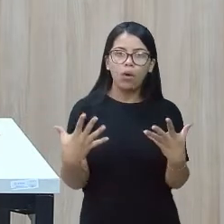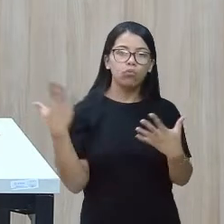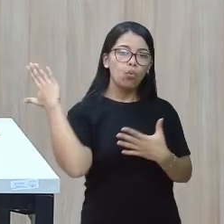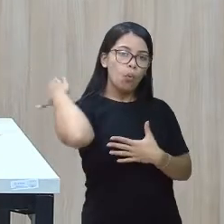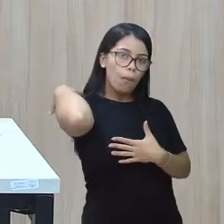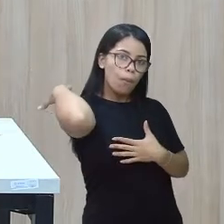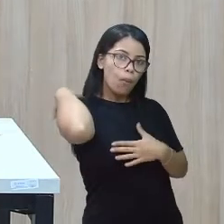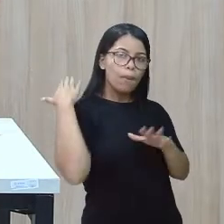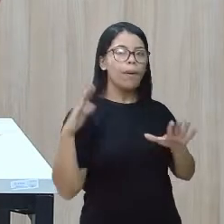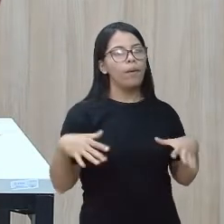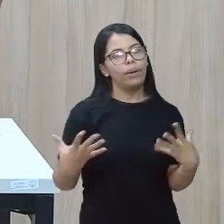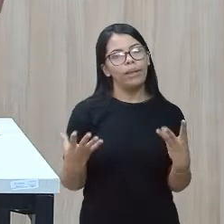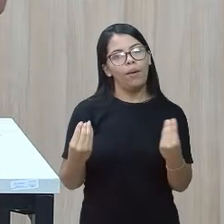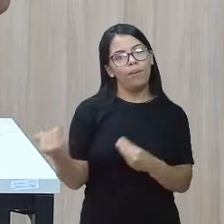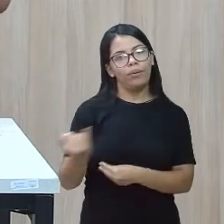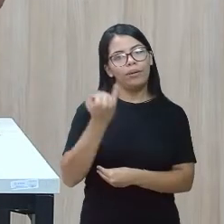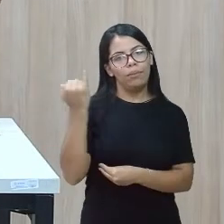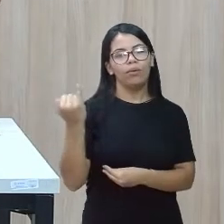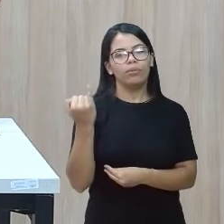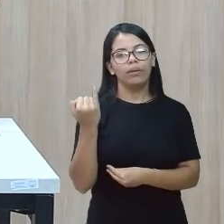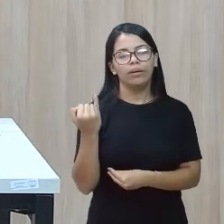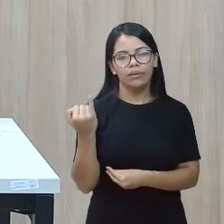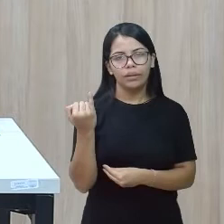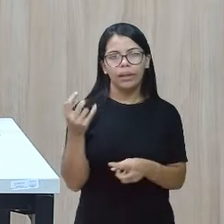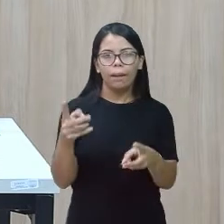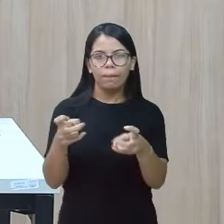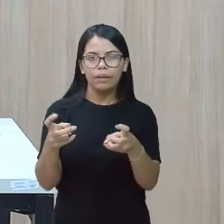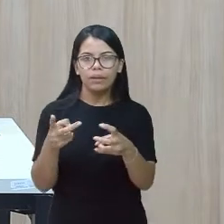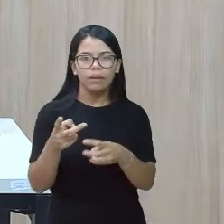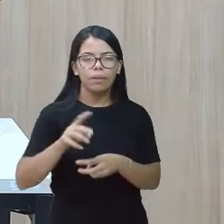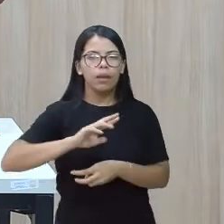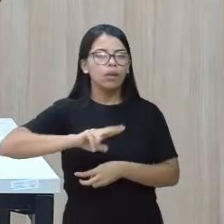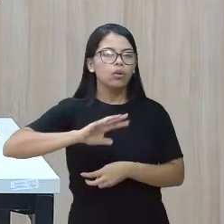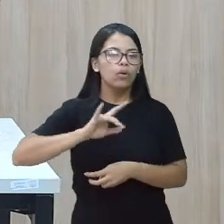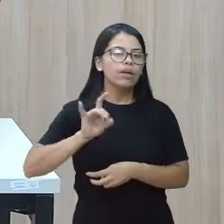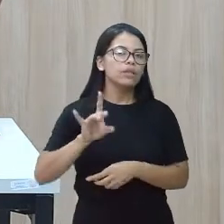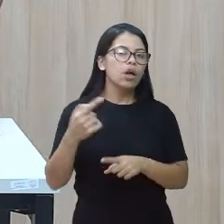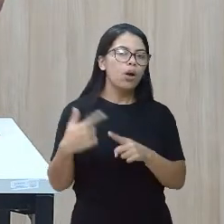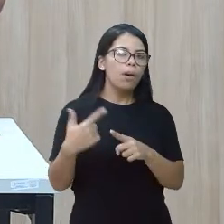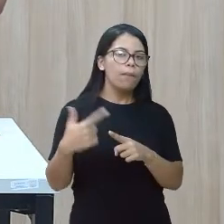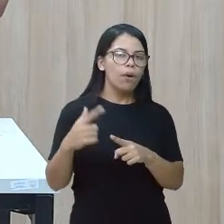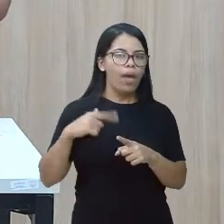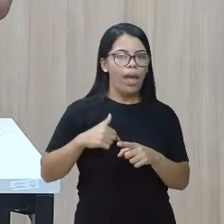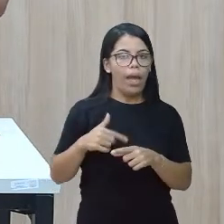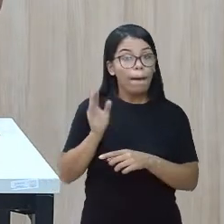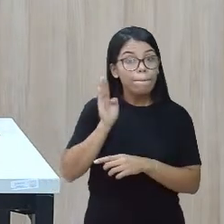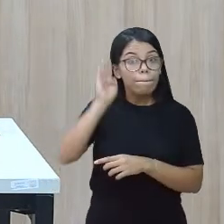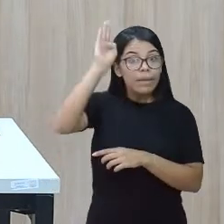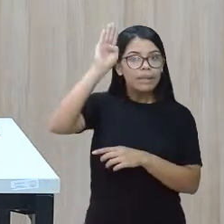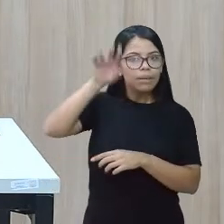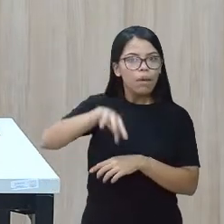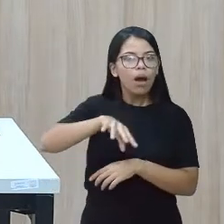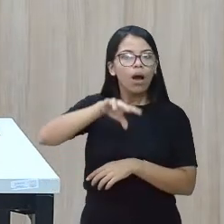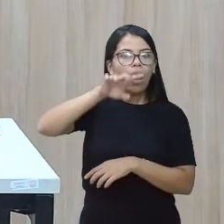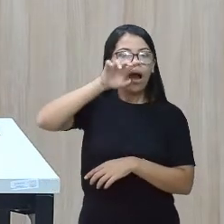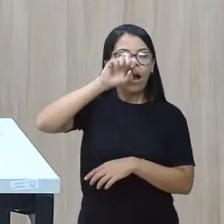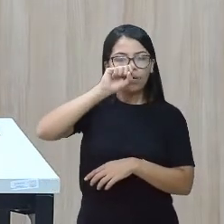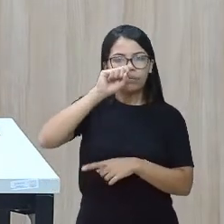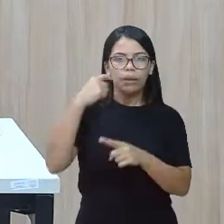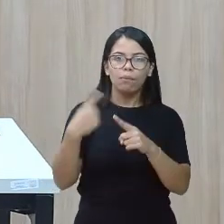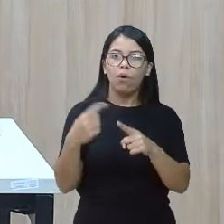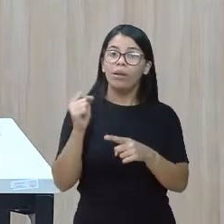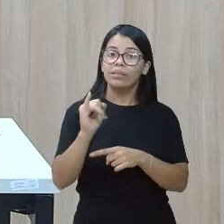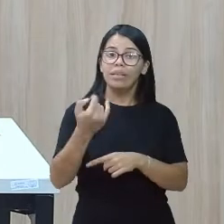importante perceber, né, que não é só porque é a via principal, é porque se não respirarmos por